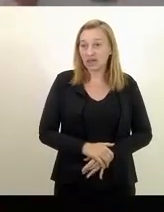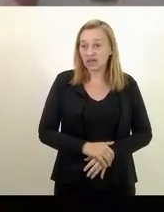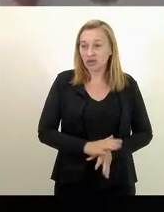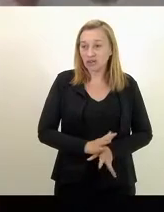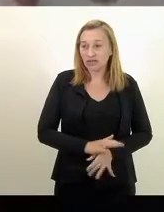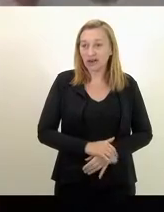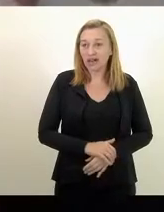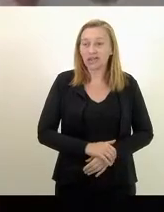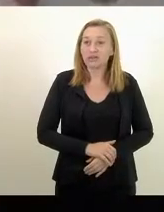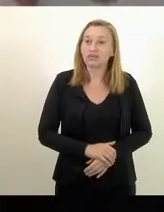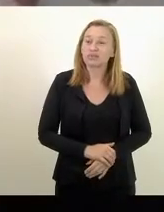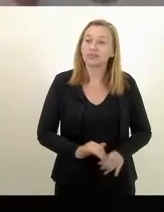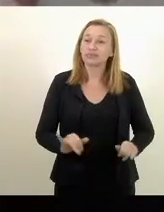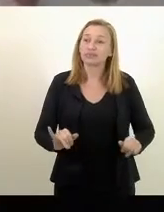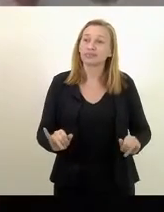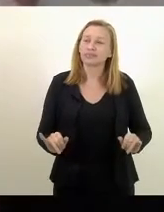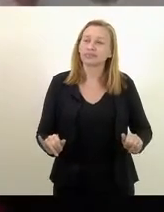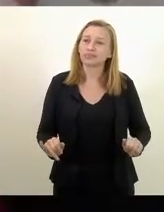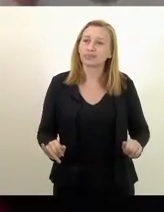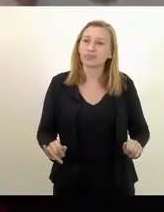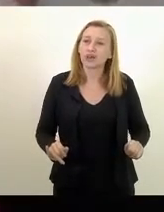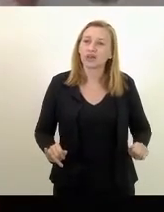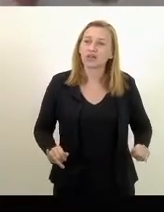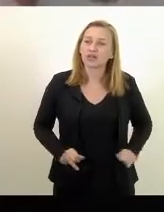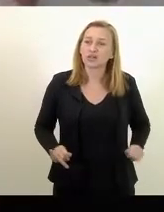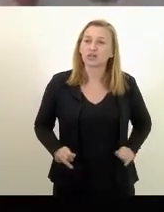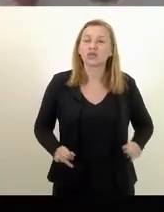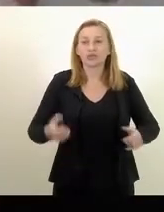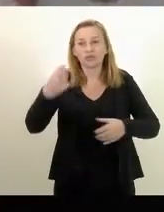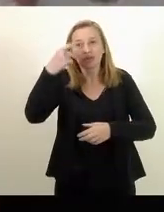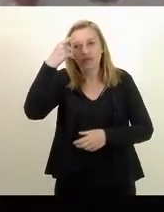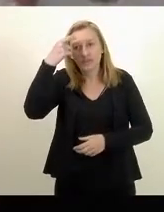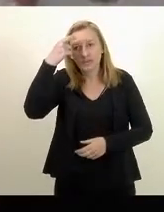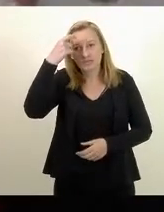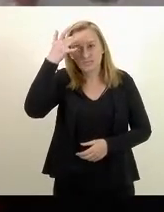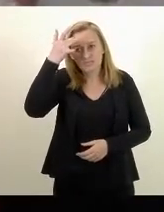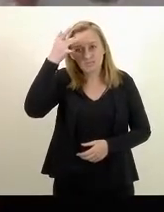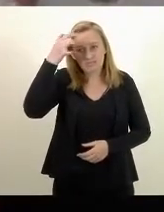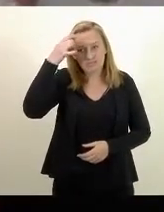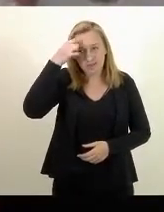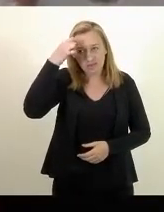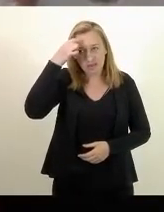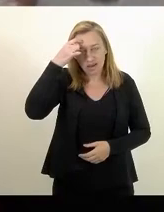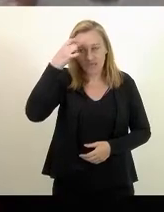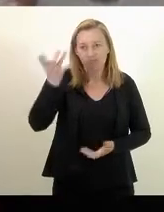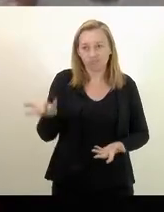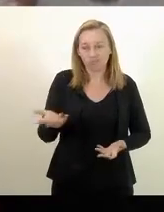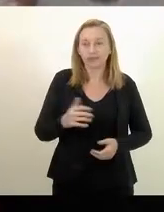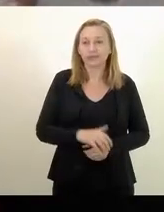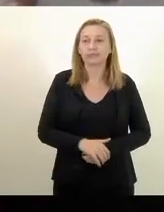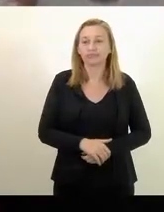sofrem com o sofrimento mental psíquico emocional